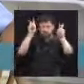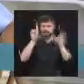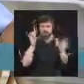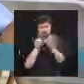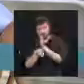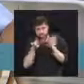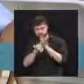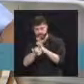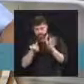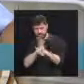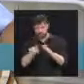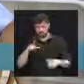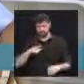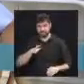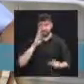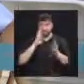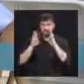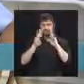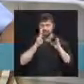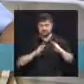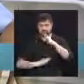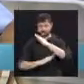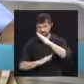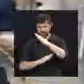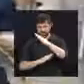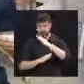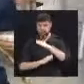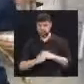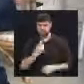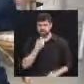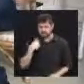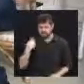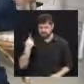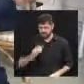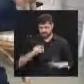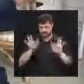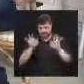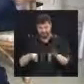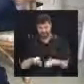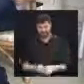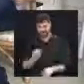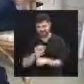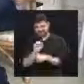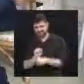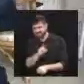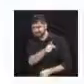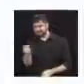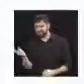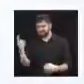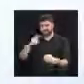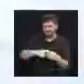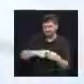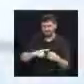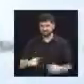perguntas, é só entrar no Facebook da TV Câmara Campinas. Nós ficamos por aqui, até a próxima semana.